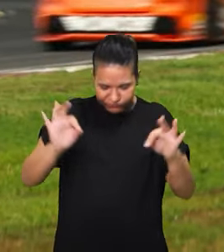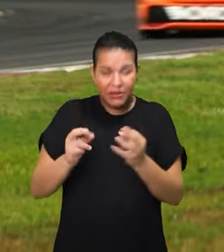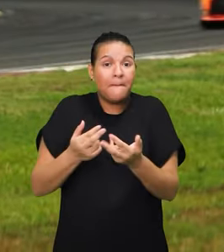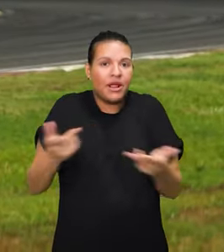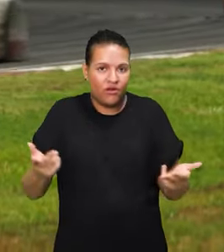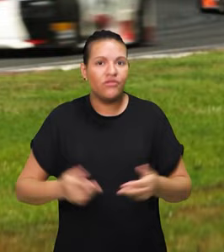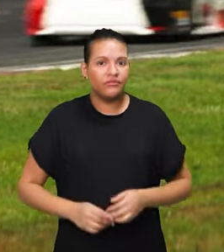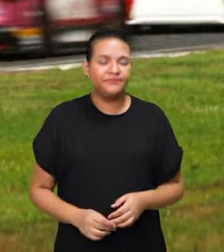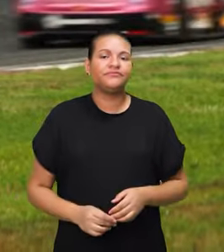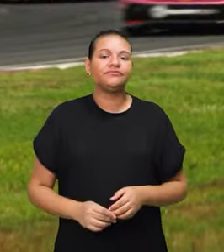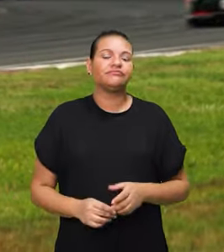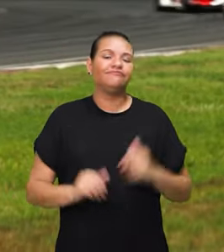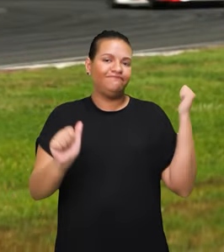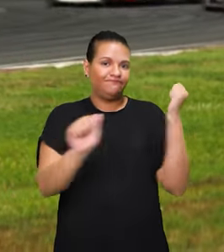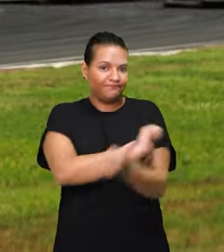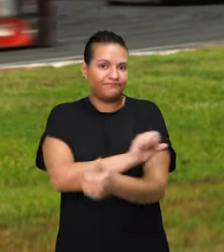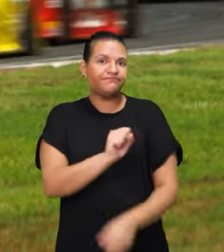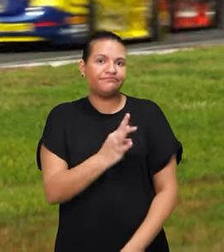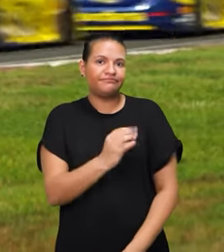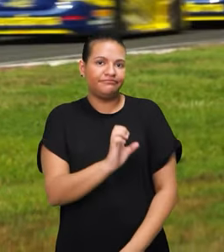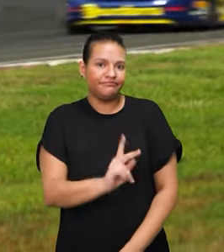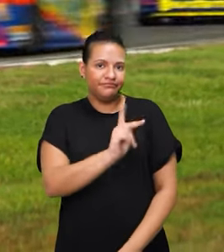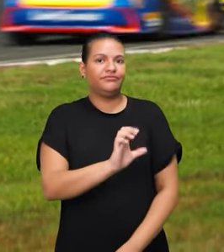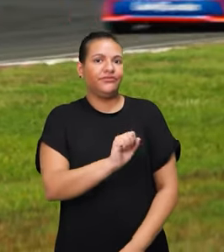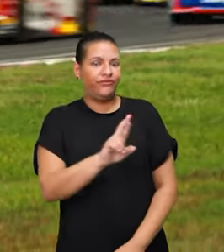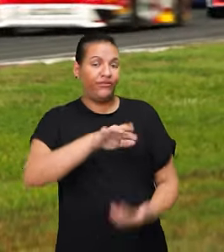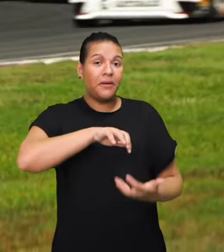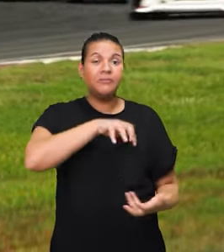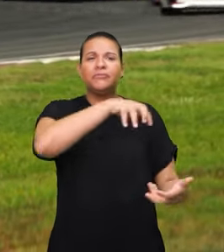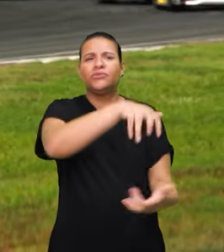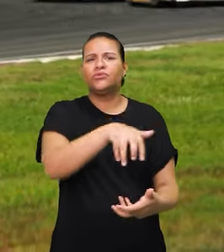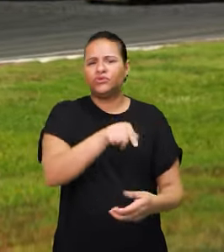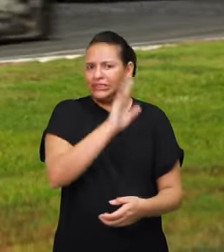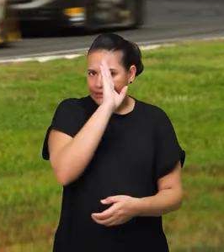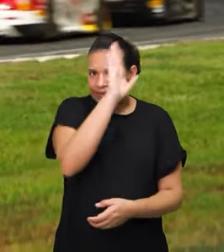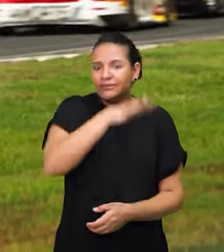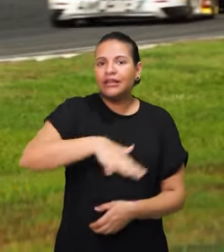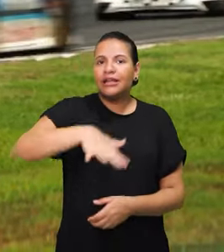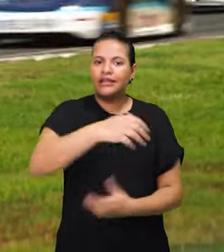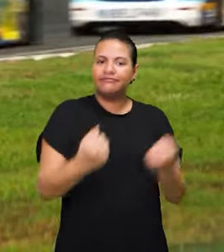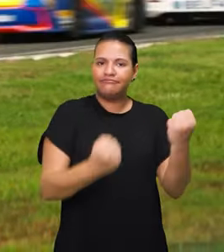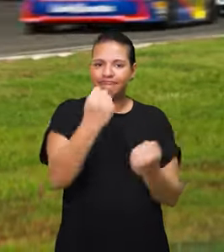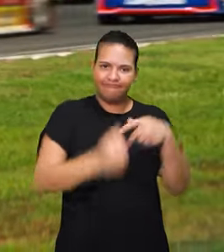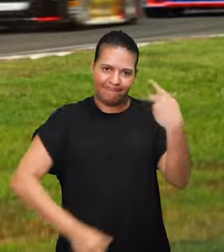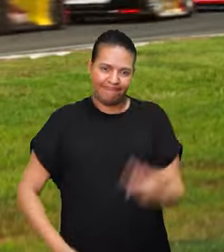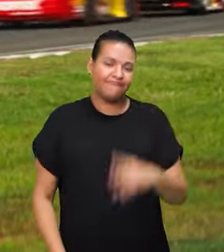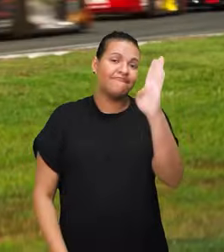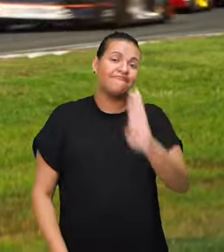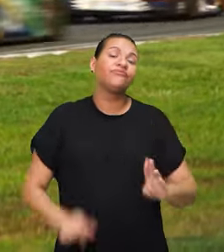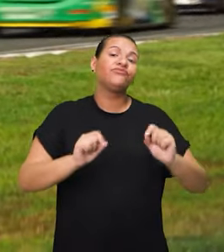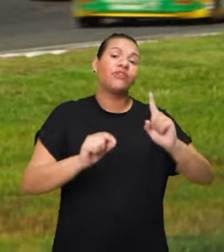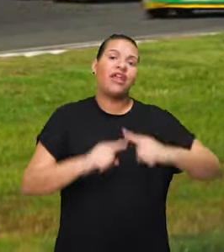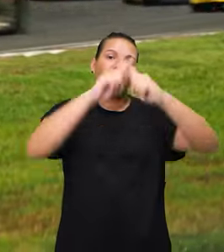componentes o grande Triunfo da estoc Mundial uma palavra que o mundo inteiro do automobilismo olha est